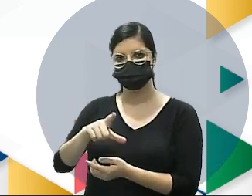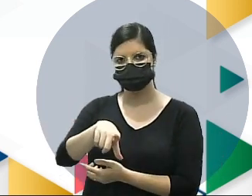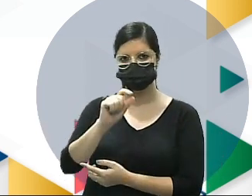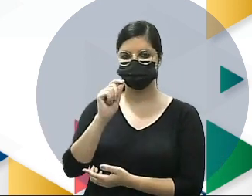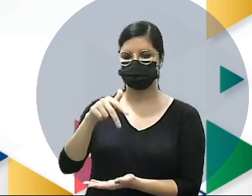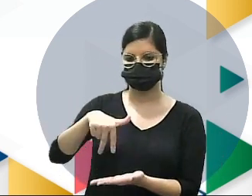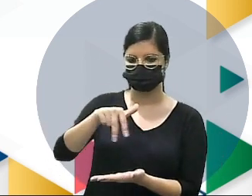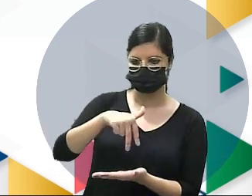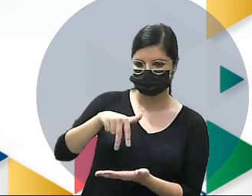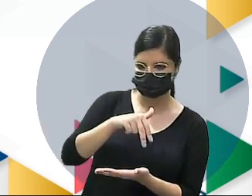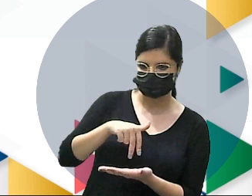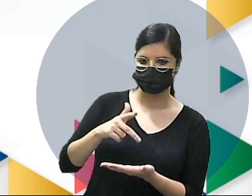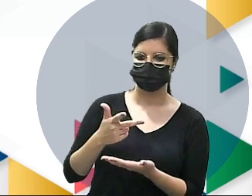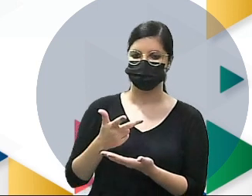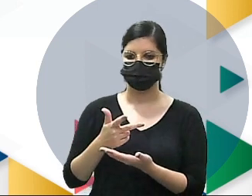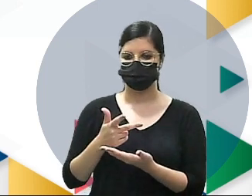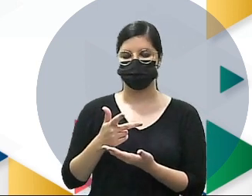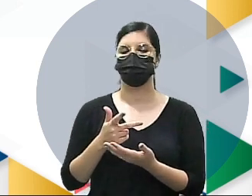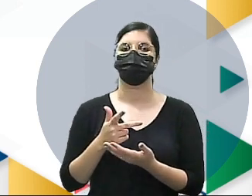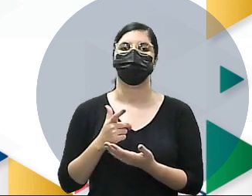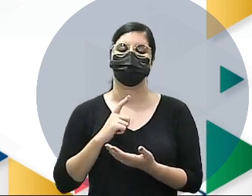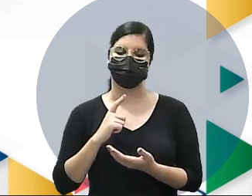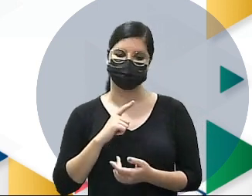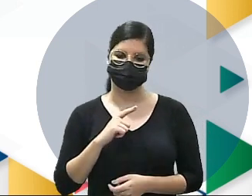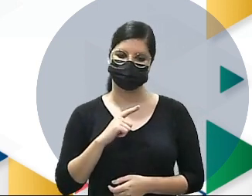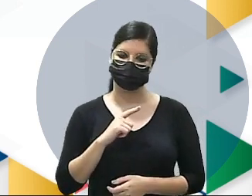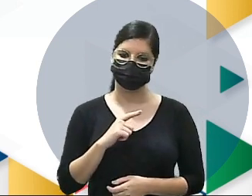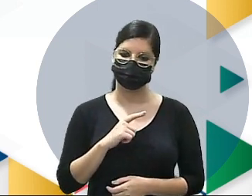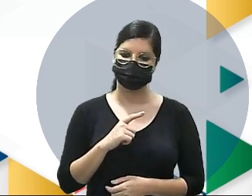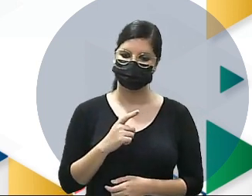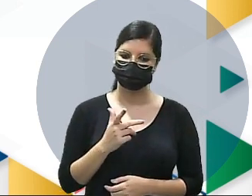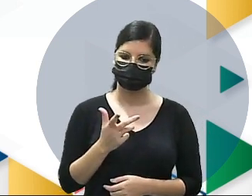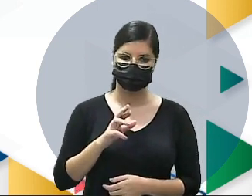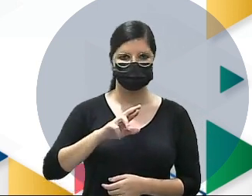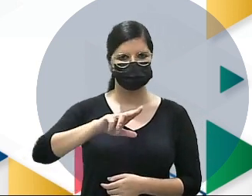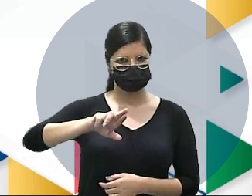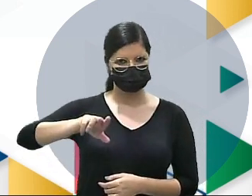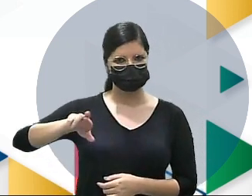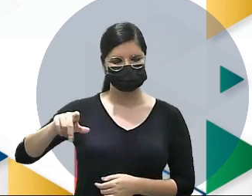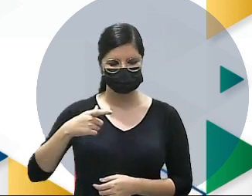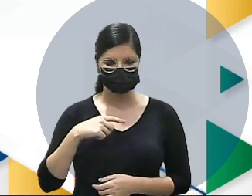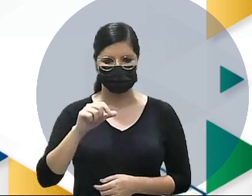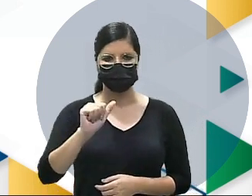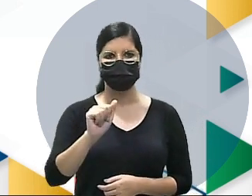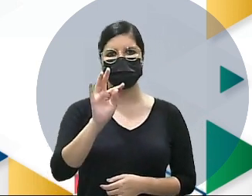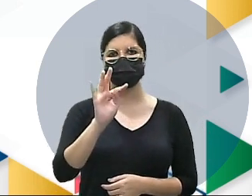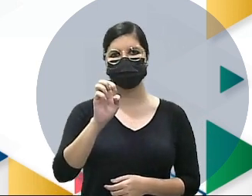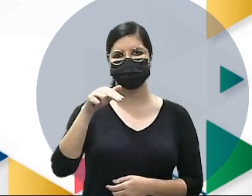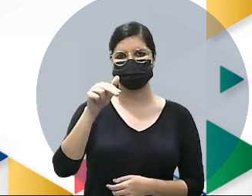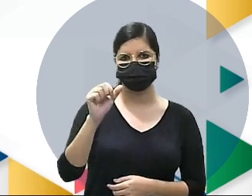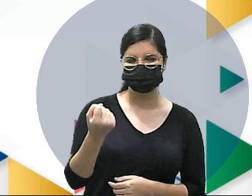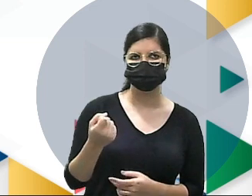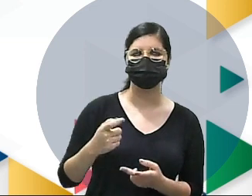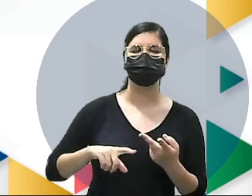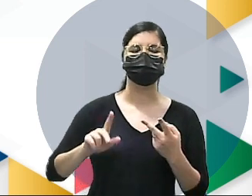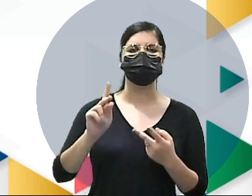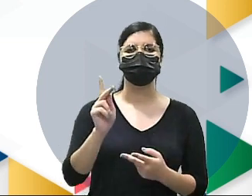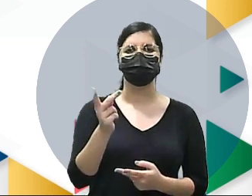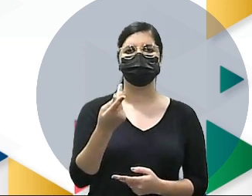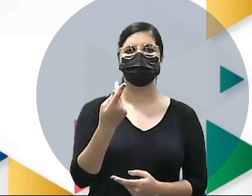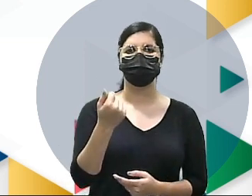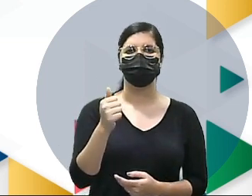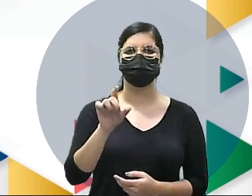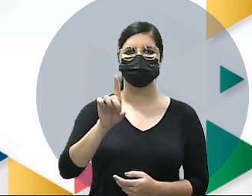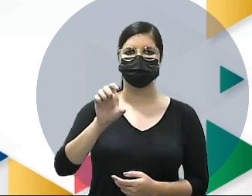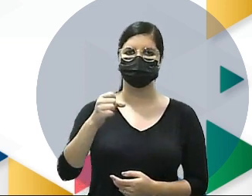mas os deuses gregos são aí tem enfim a pena Hades é só